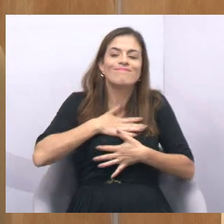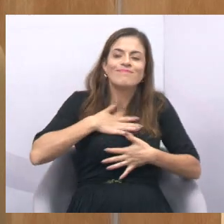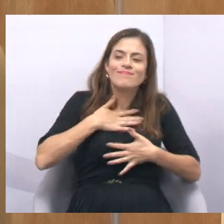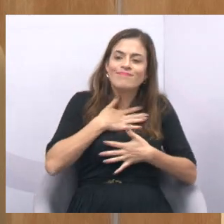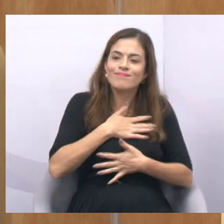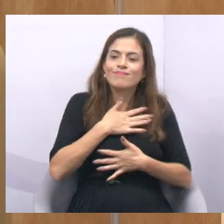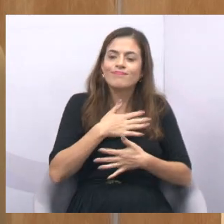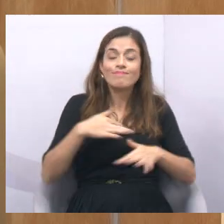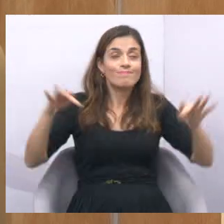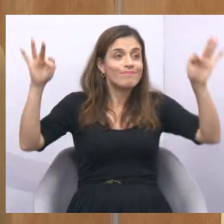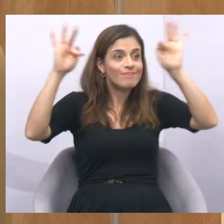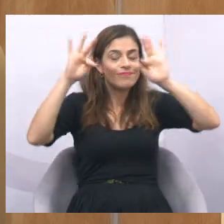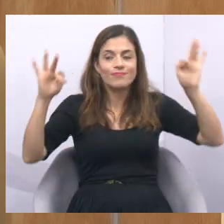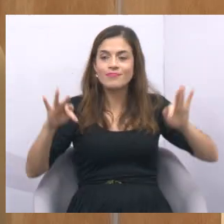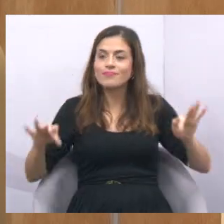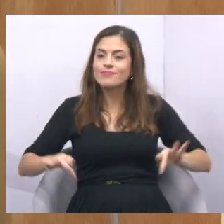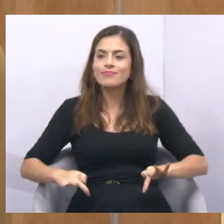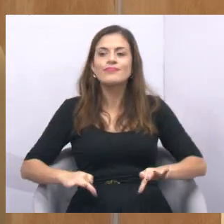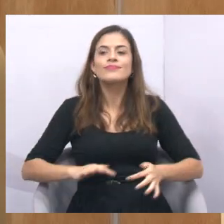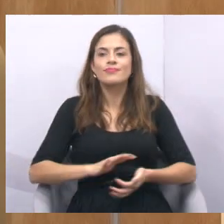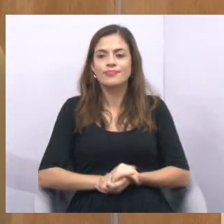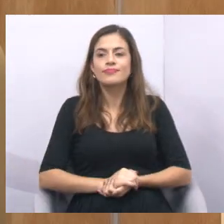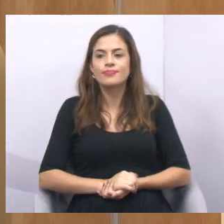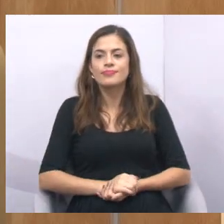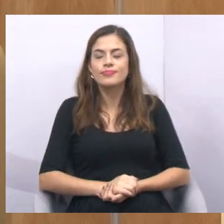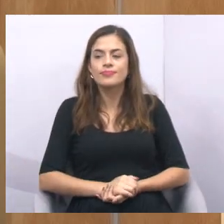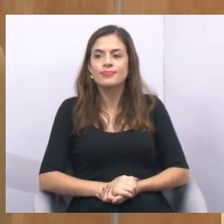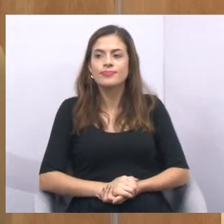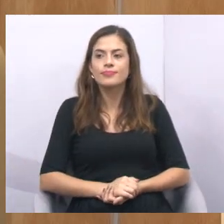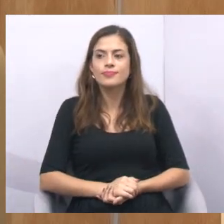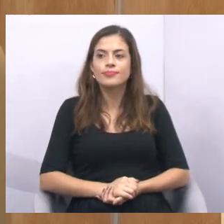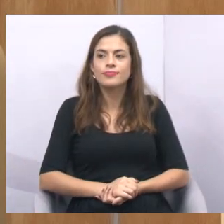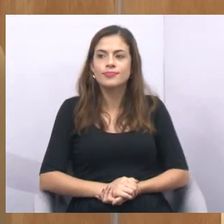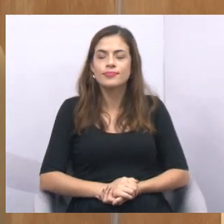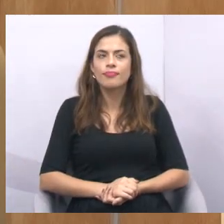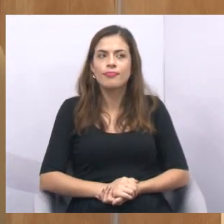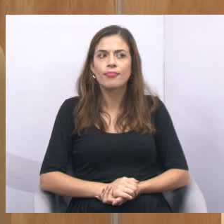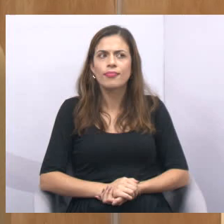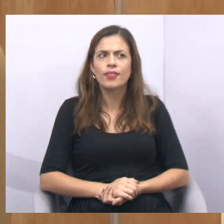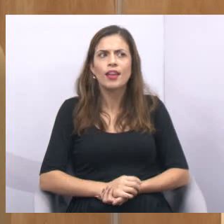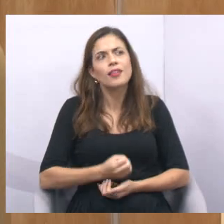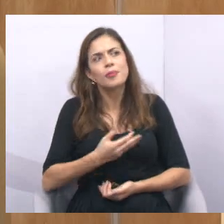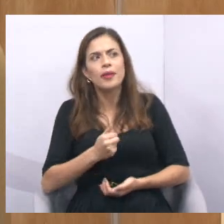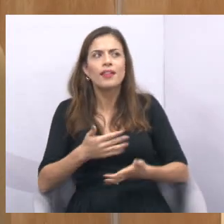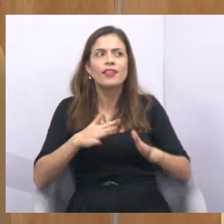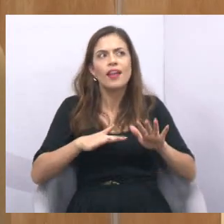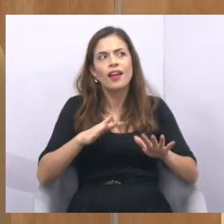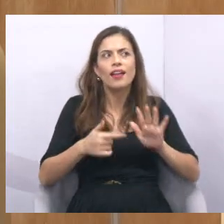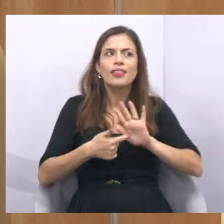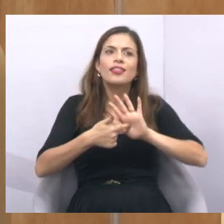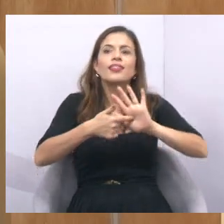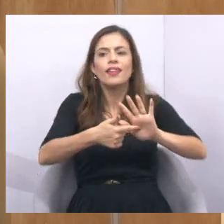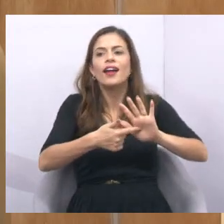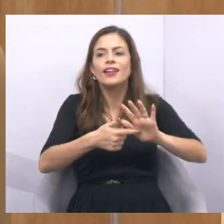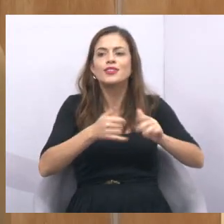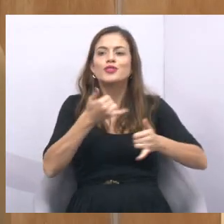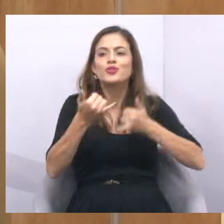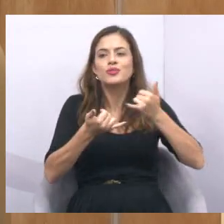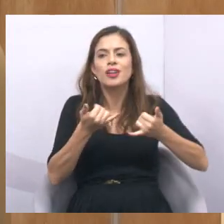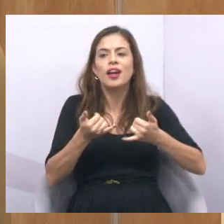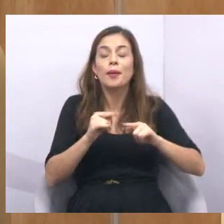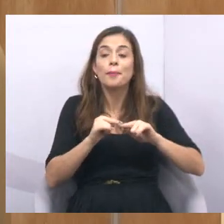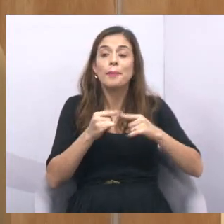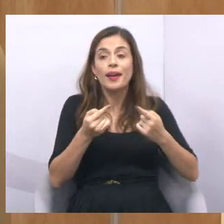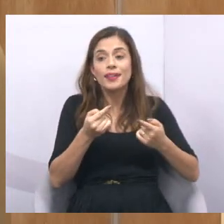feliz deles terem vindo, porque, tudo bem, eu posso ter tido destaque, ter jogado, mas,